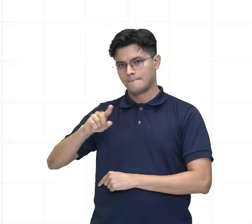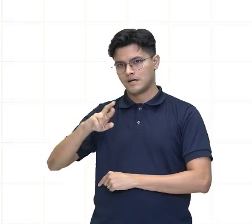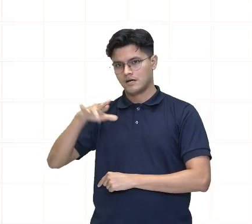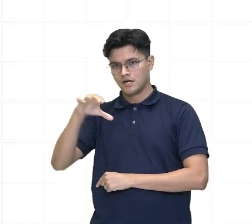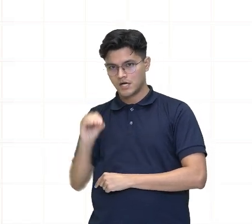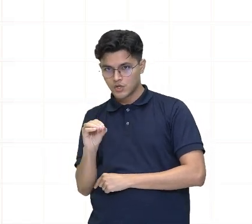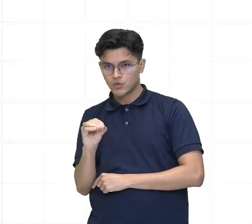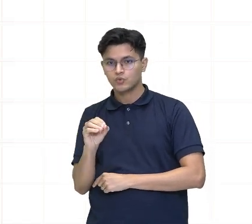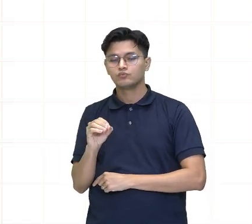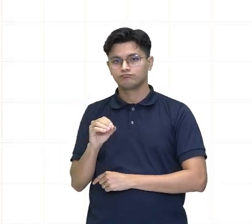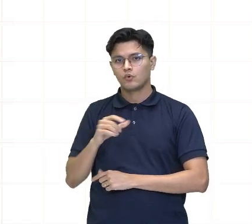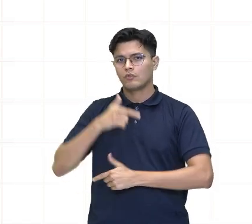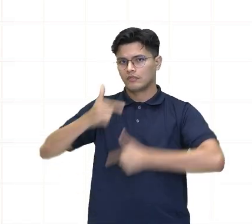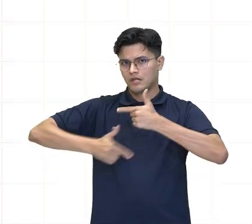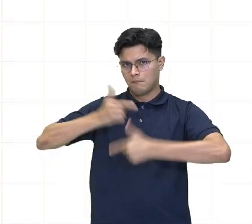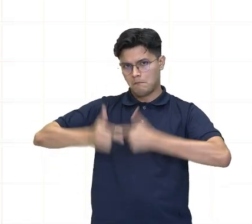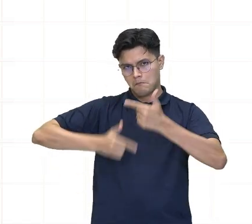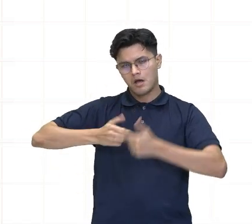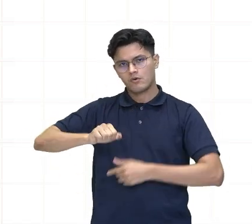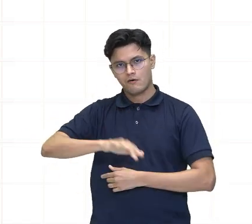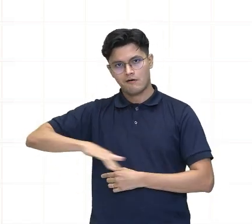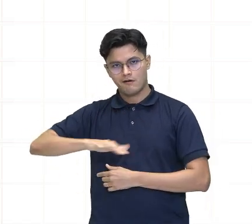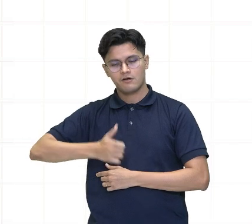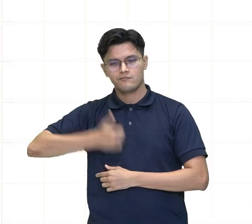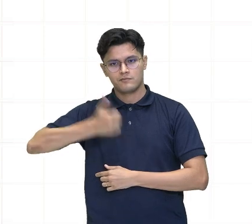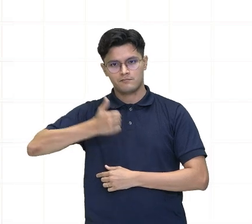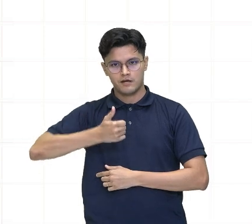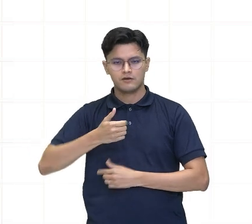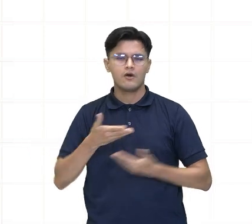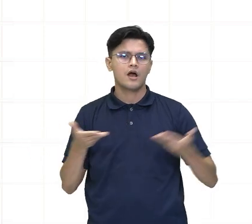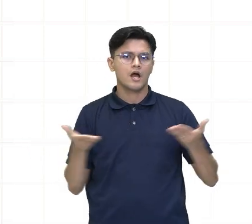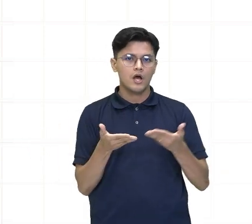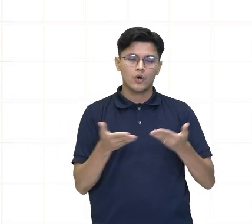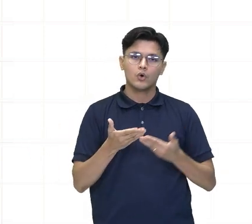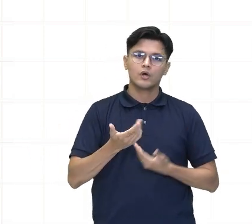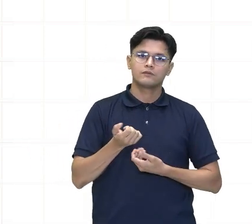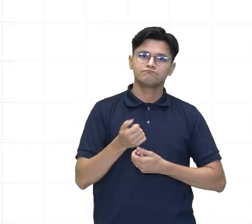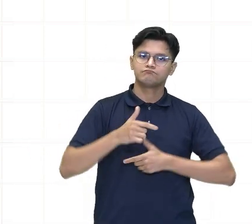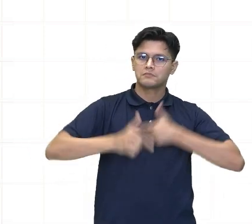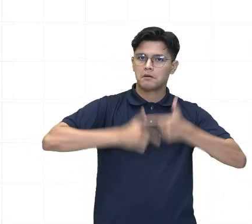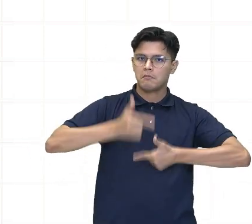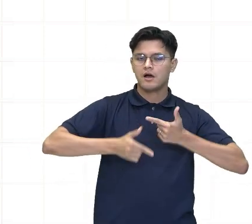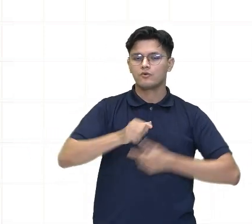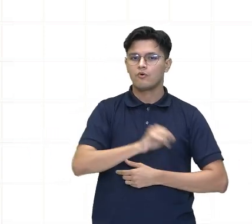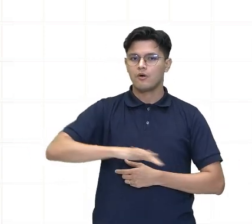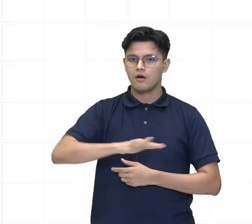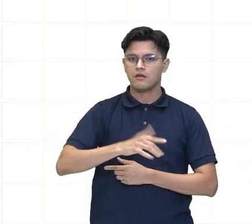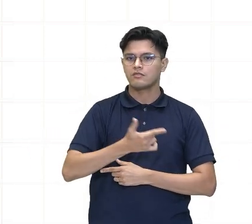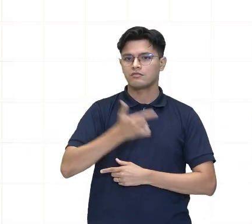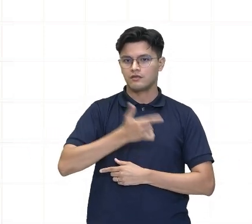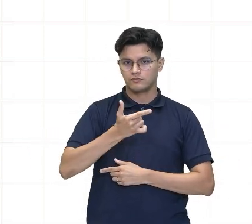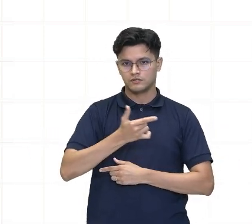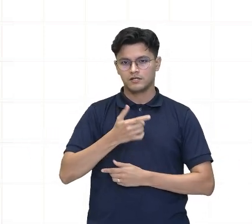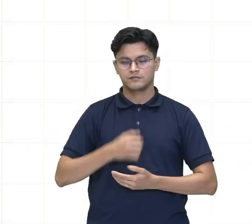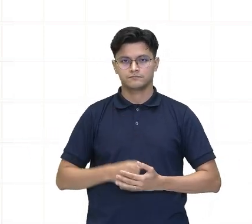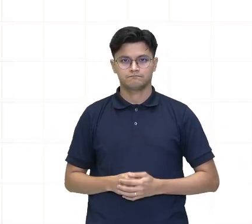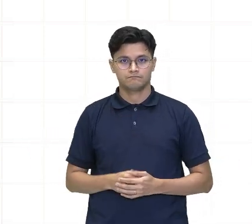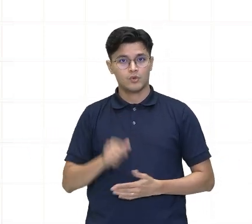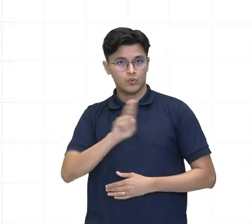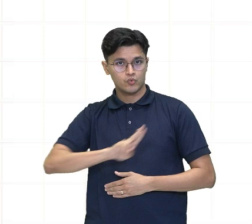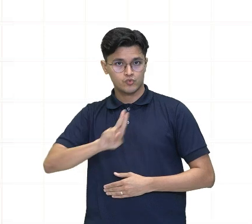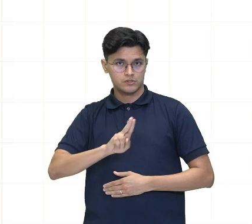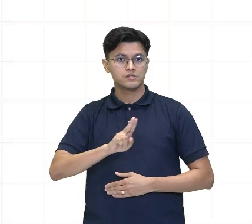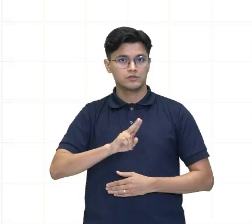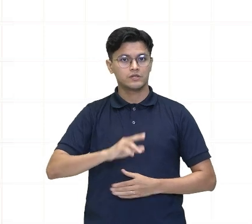setor secundário. Aí nós temos o próximo setor, né, no nosso gráfico de pizza, né, chamado também de gráfico de